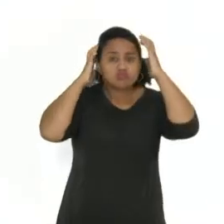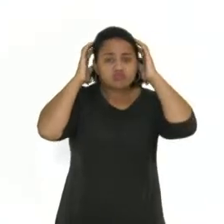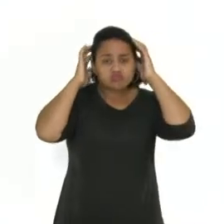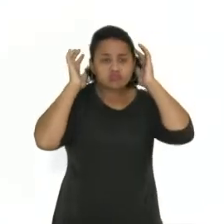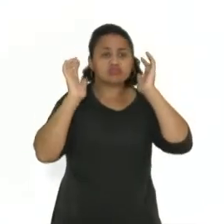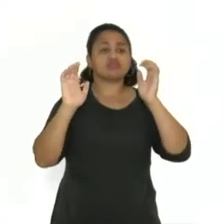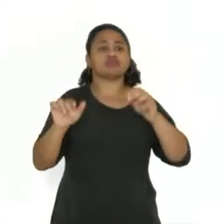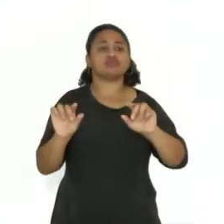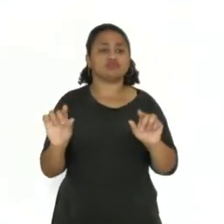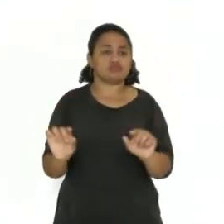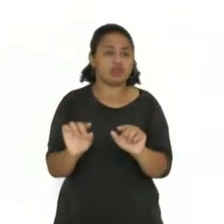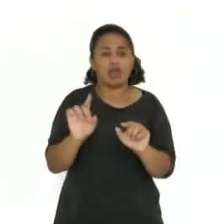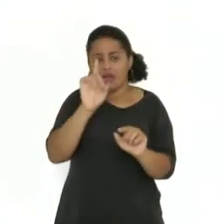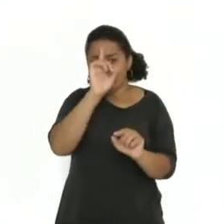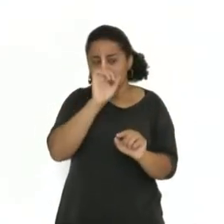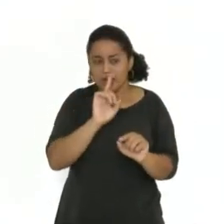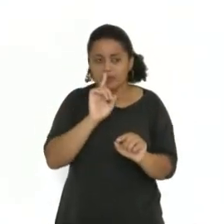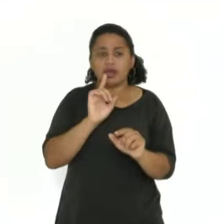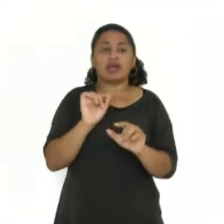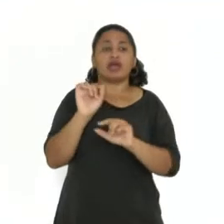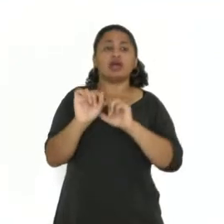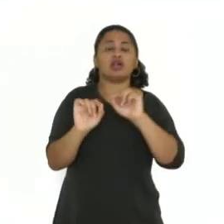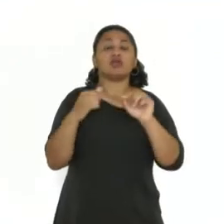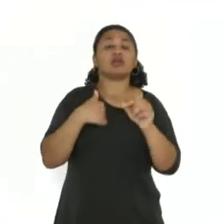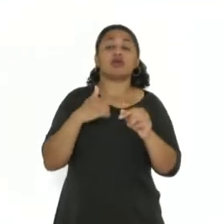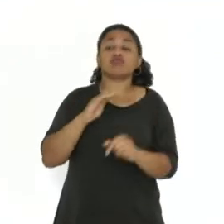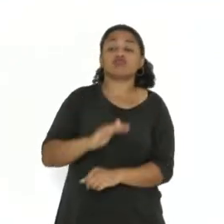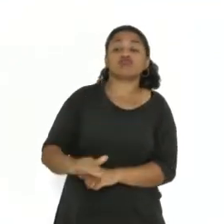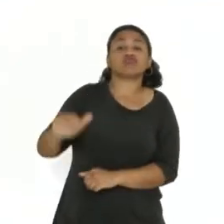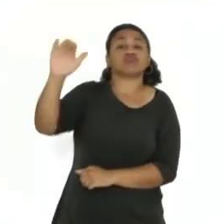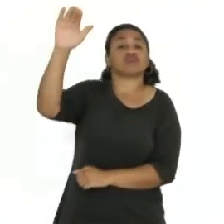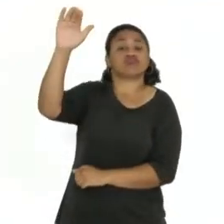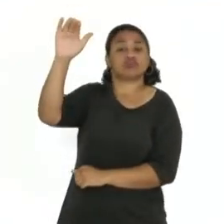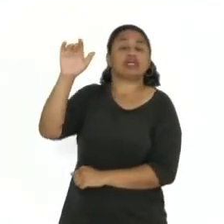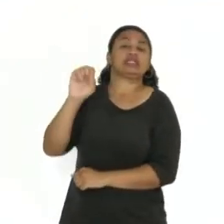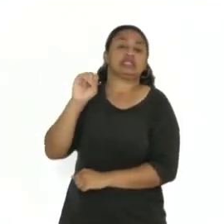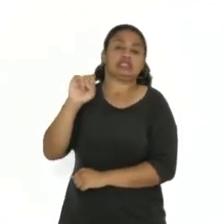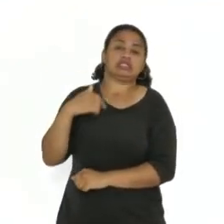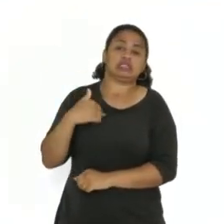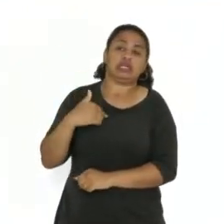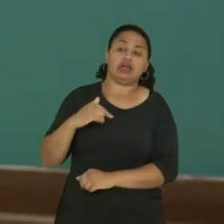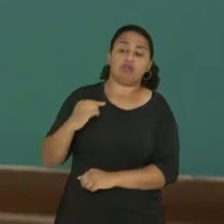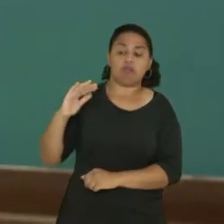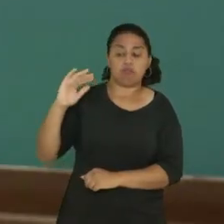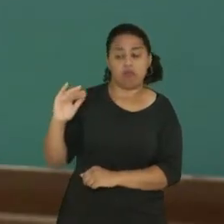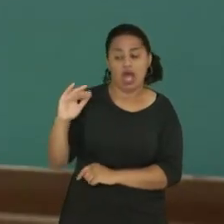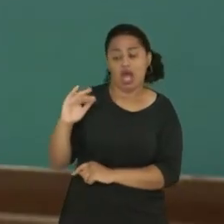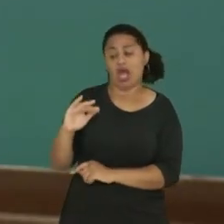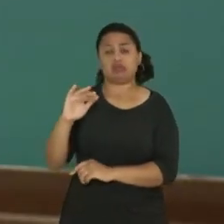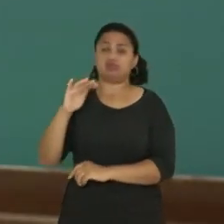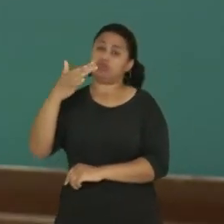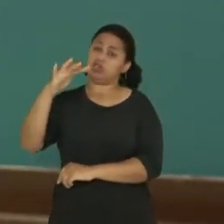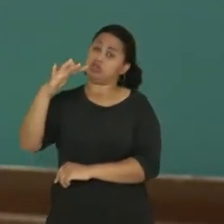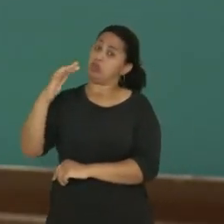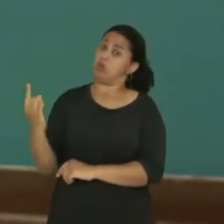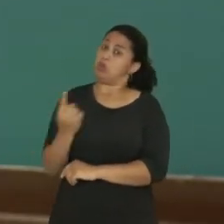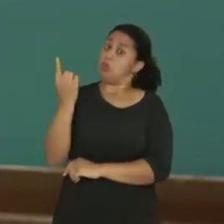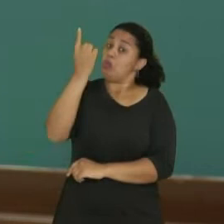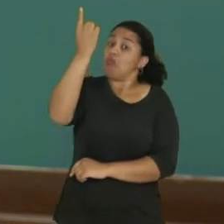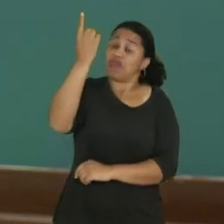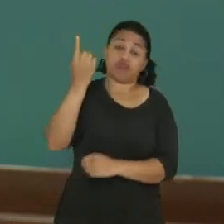num tom amarelado está definindo o crescimento do indivíduo, se ele vai ser de estatura baixa, mediana ou bem